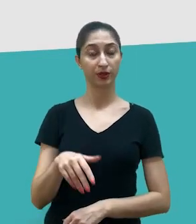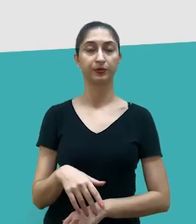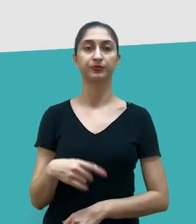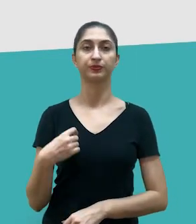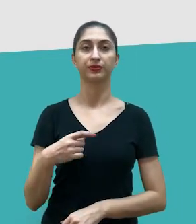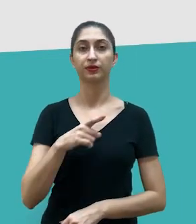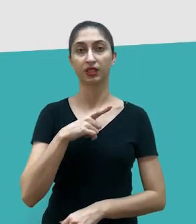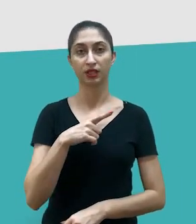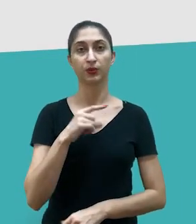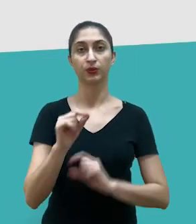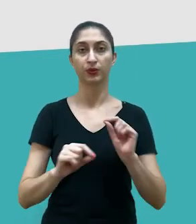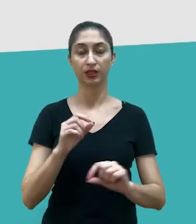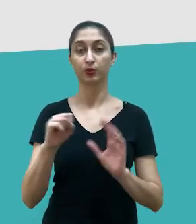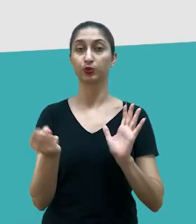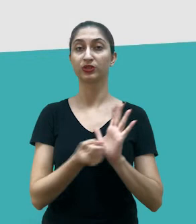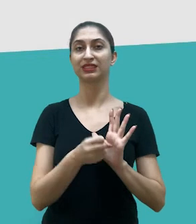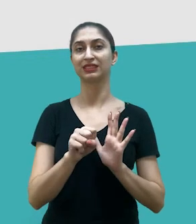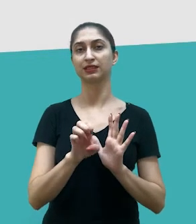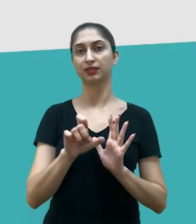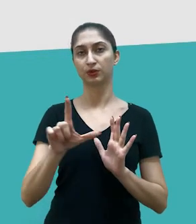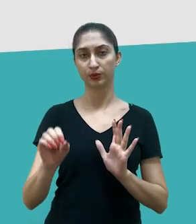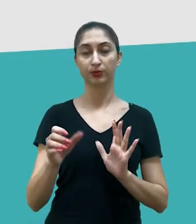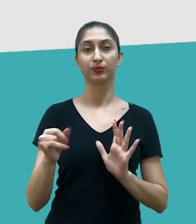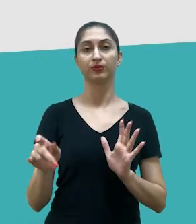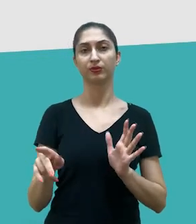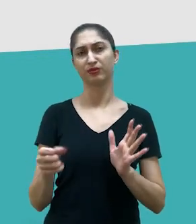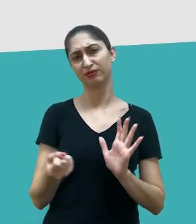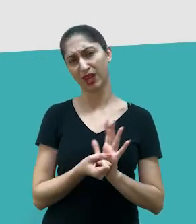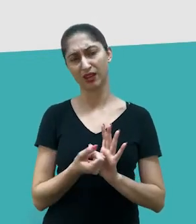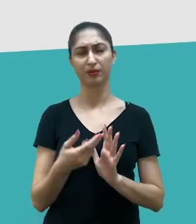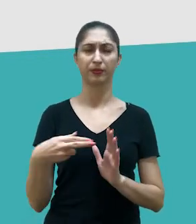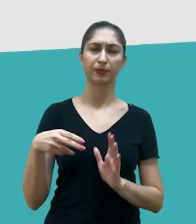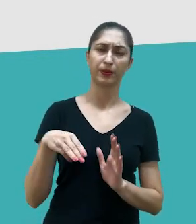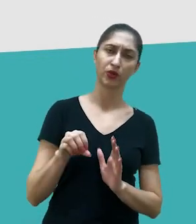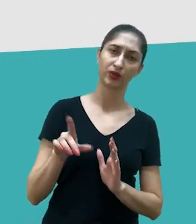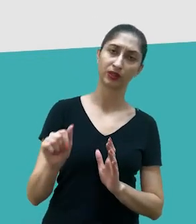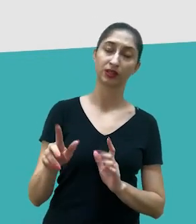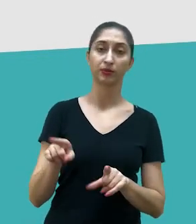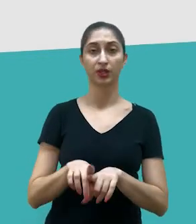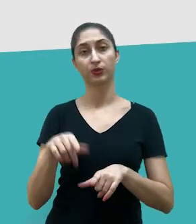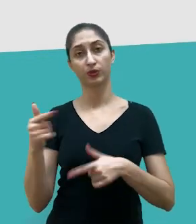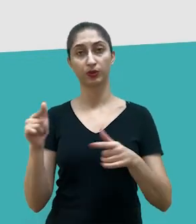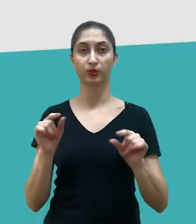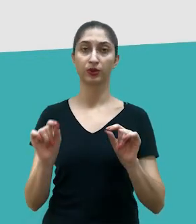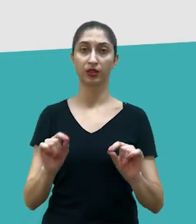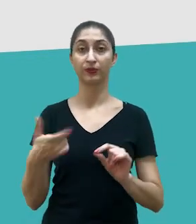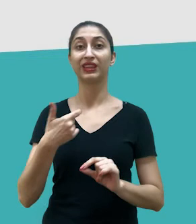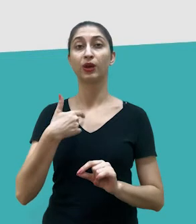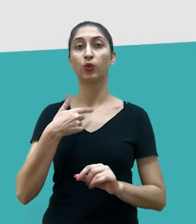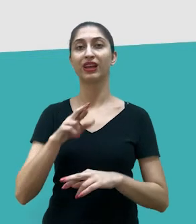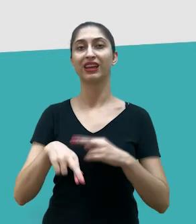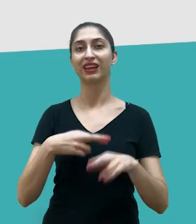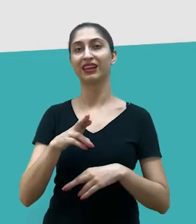é? Existe um selo que várias marcas que não são só de moda usam, que é o Eu